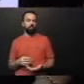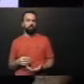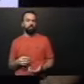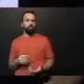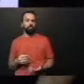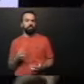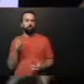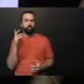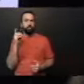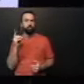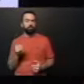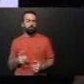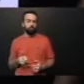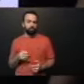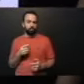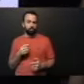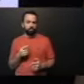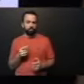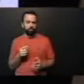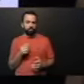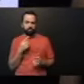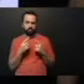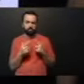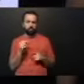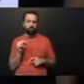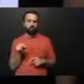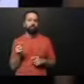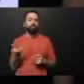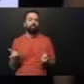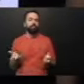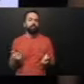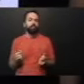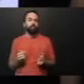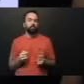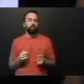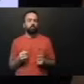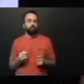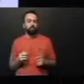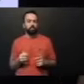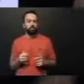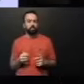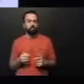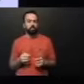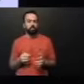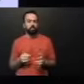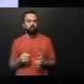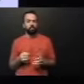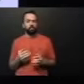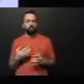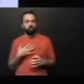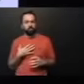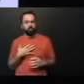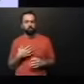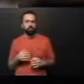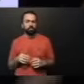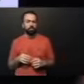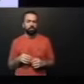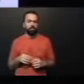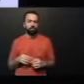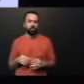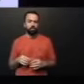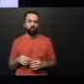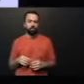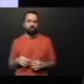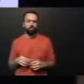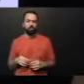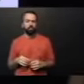Em nome de Deus, quem fala? Pela última vez e em nome da segurança, porque eu sou obrigado a dar essa